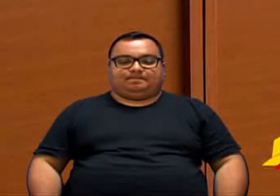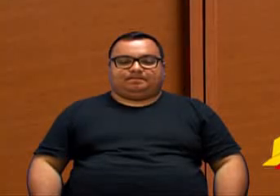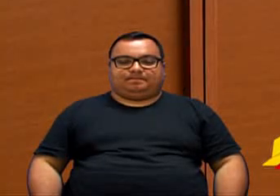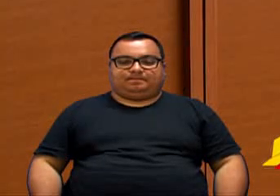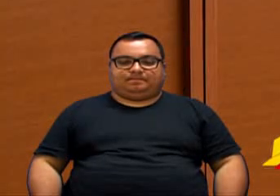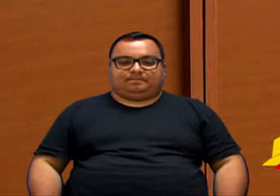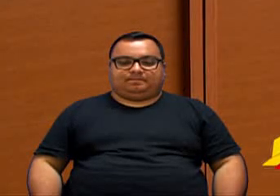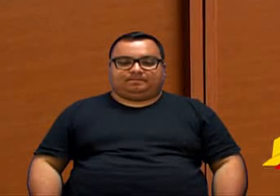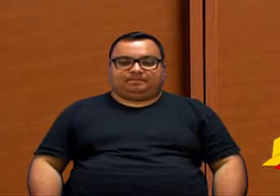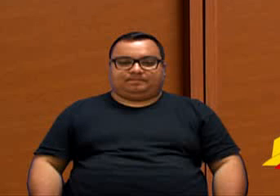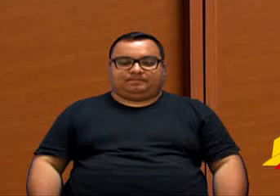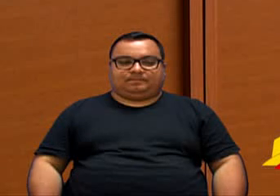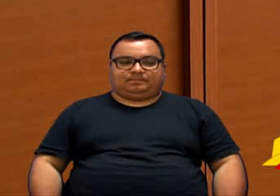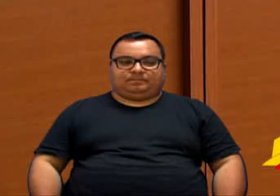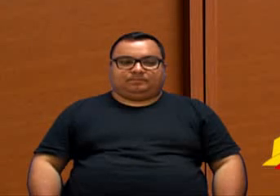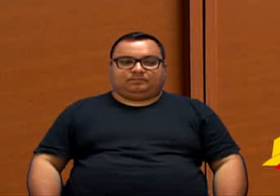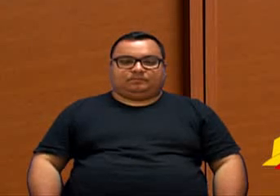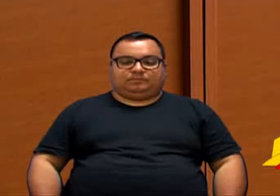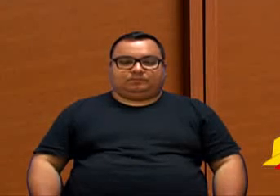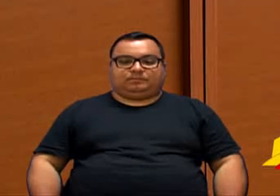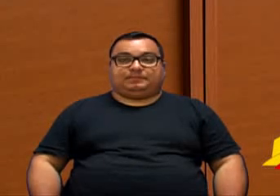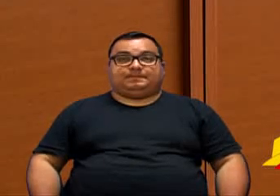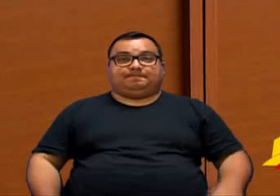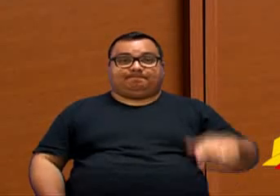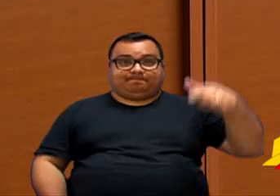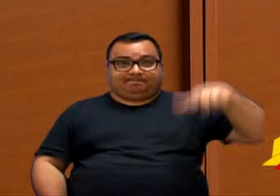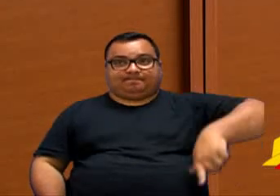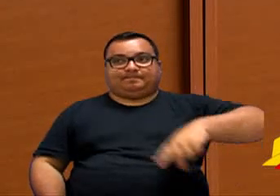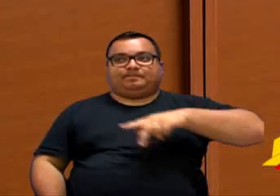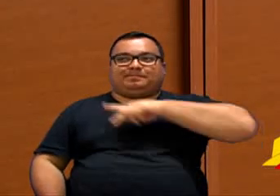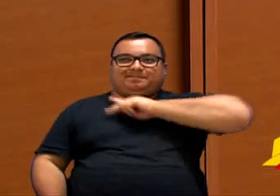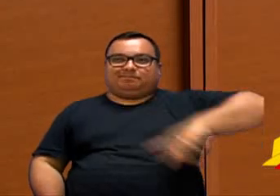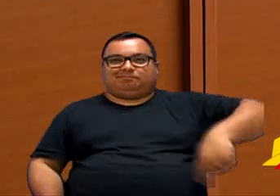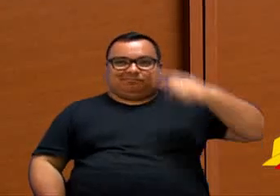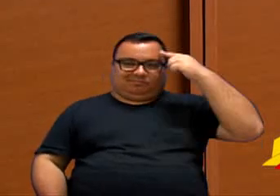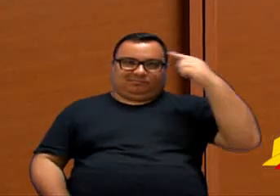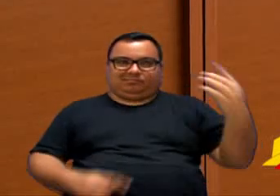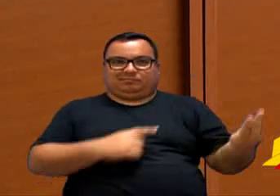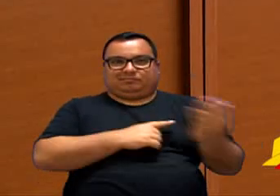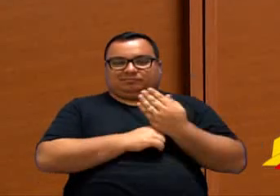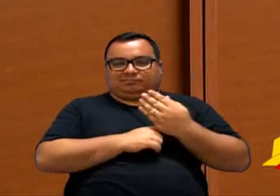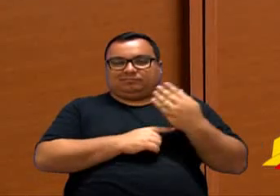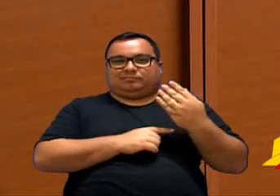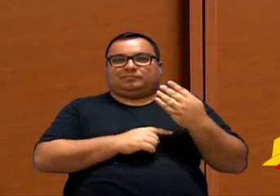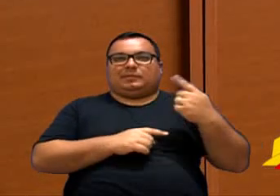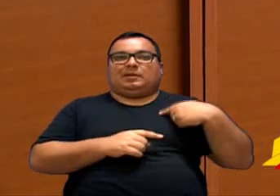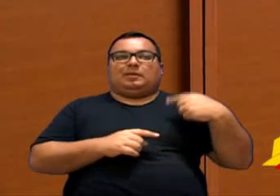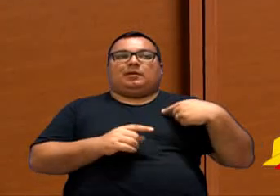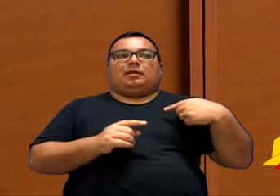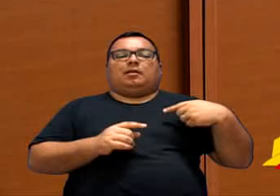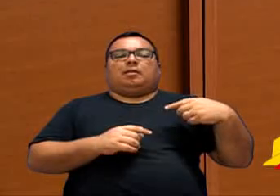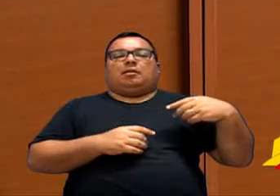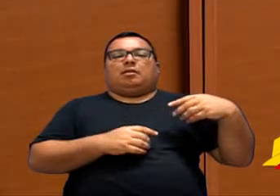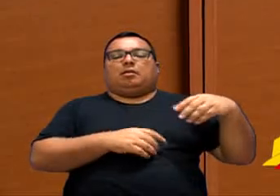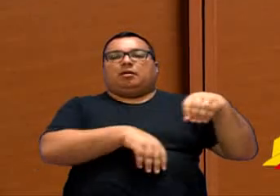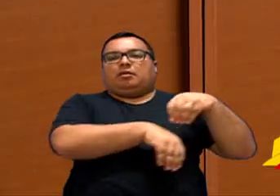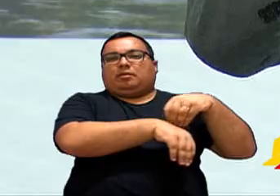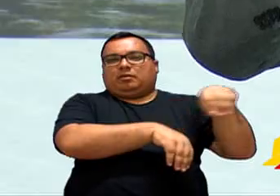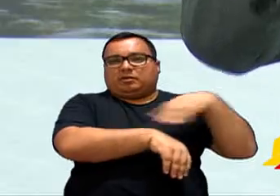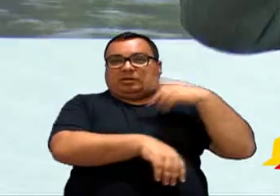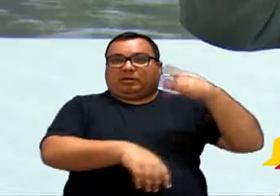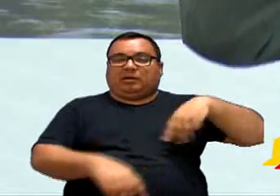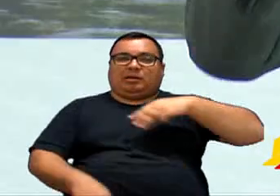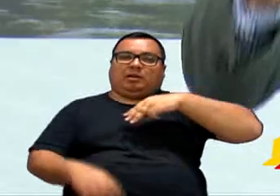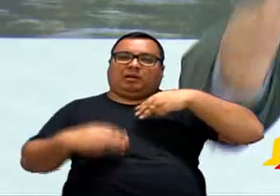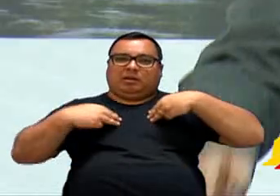Ah, obrigado. Aliás, o presidente lembrou uma coisa importante. Essa é uma orientação, inclusive, do Ministério